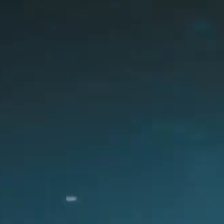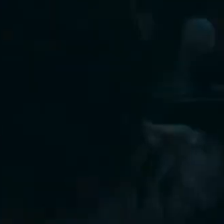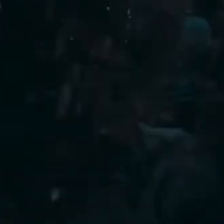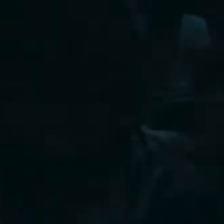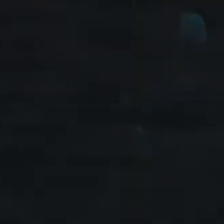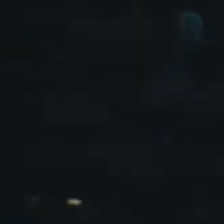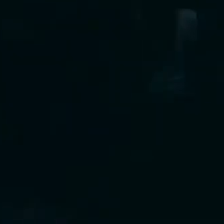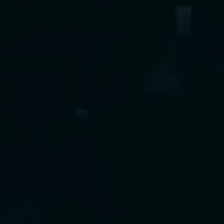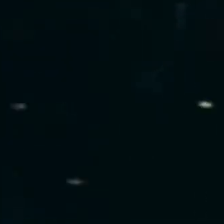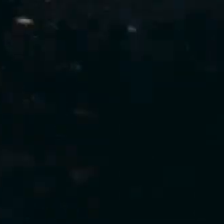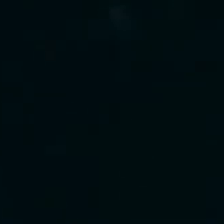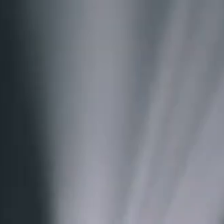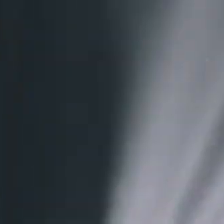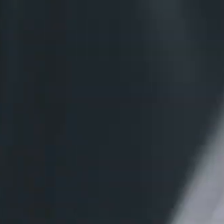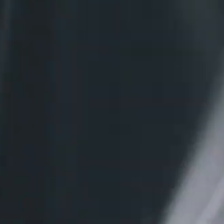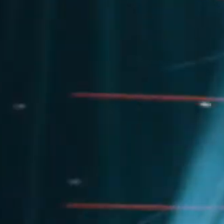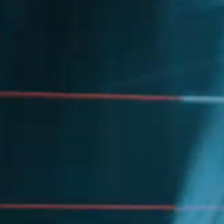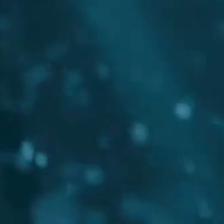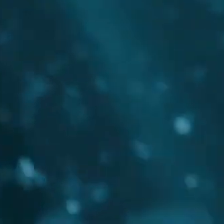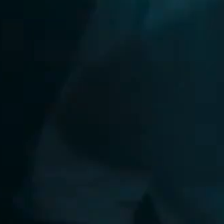Vem.